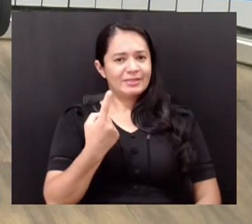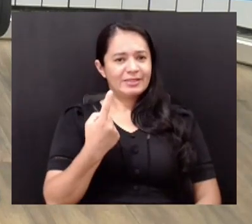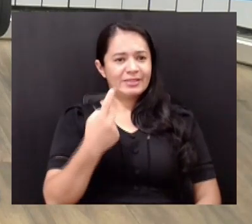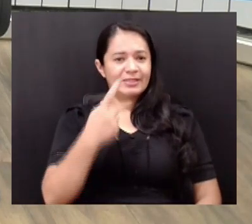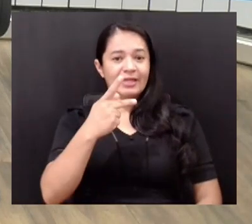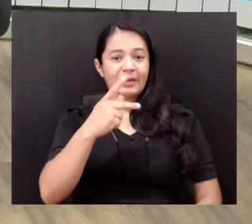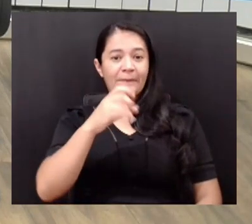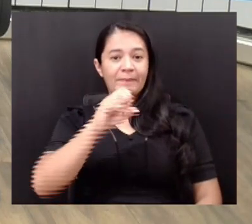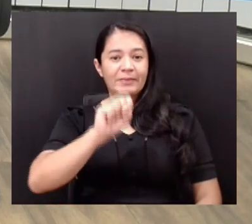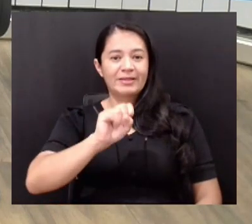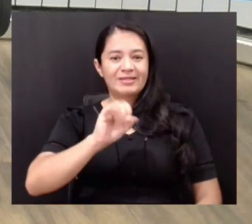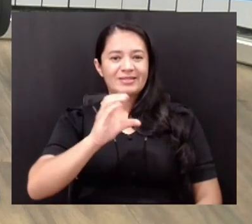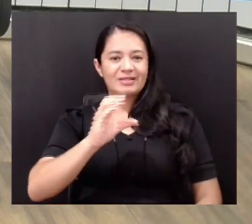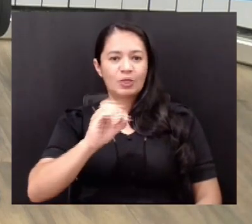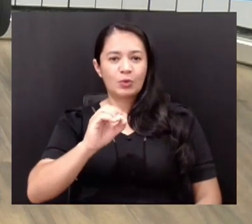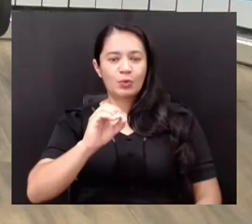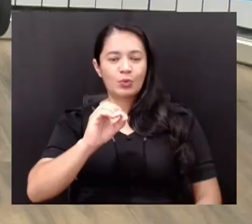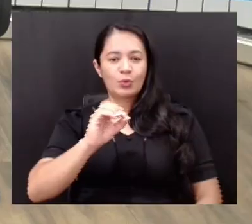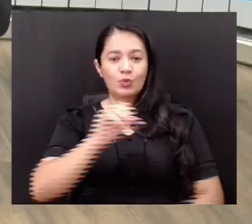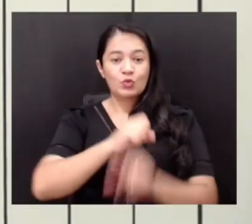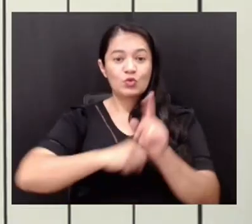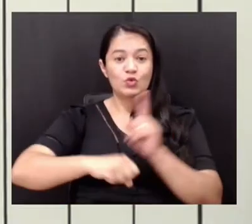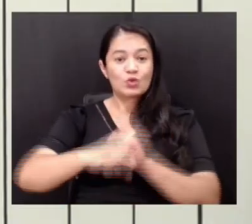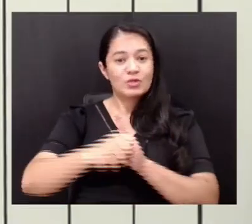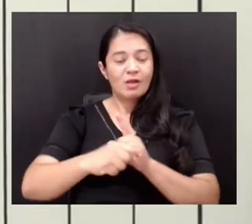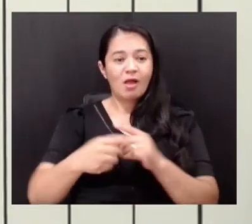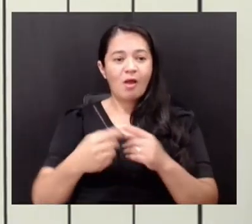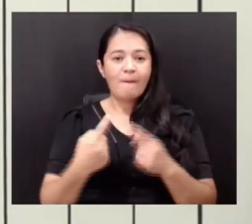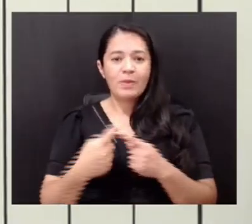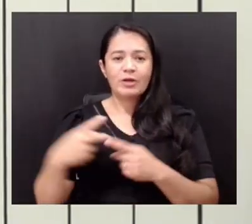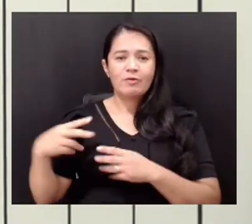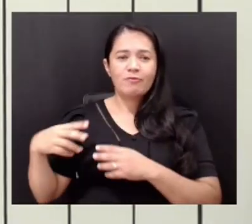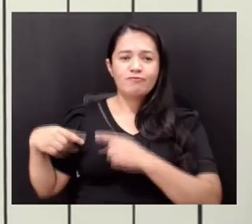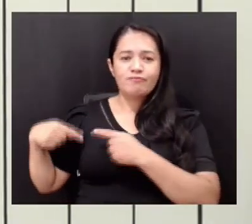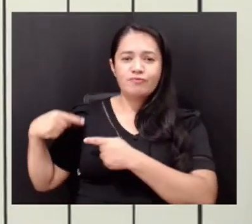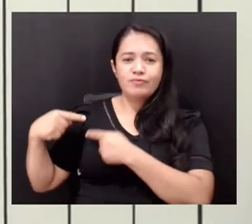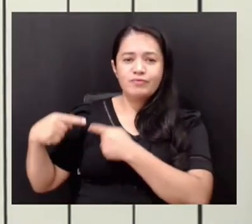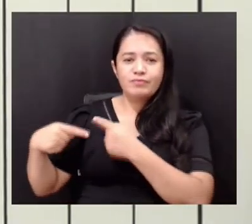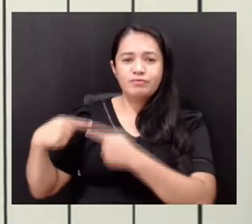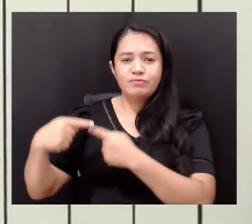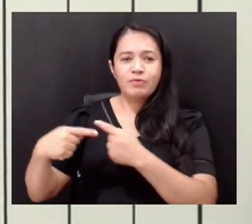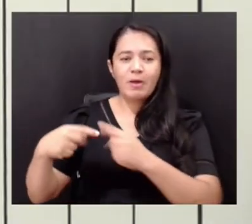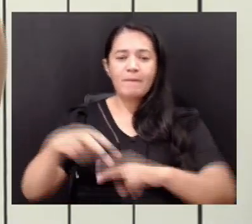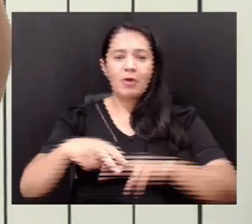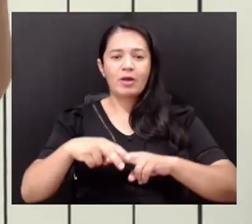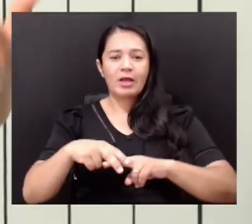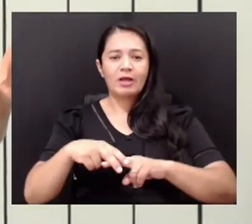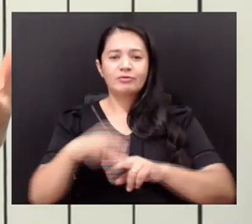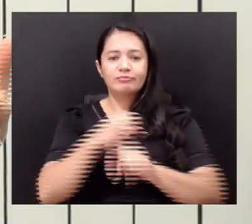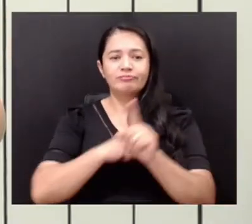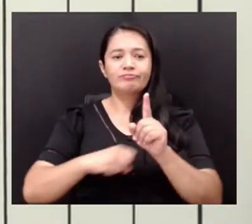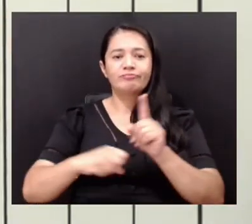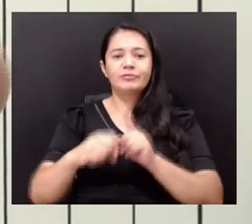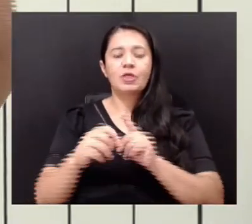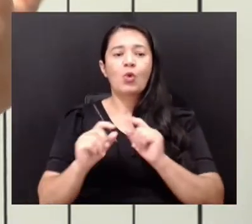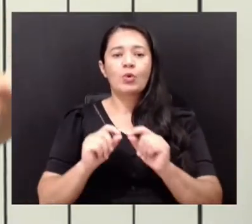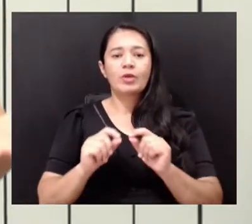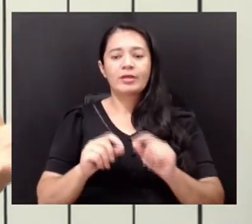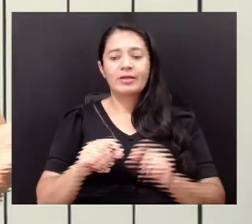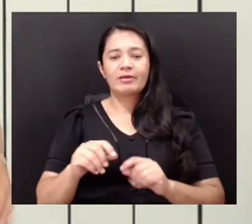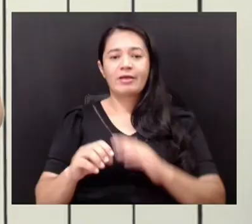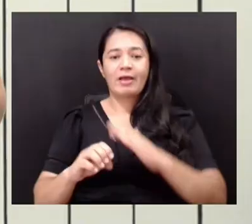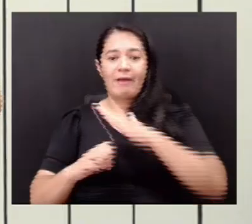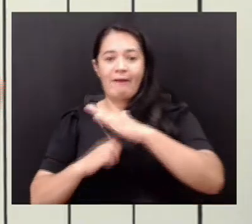uma herança até, né, por questões sociais, em que o empregador ia, para fazer o